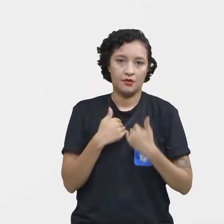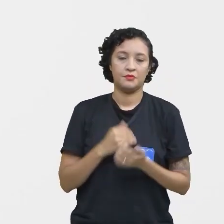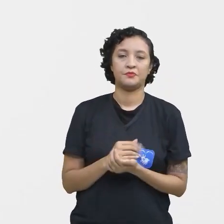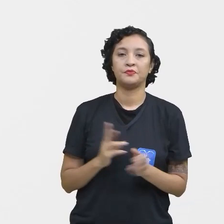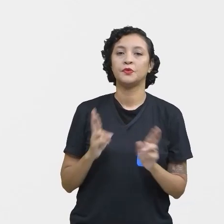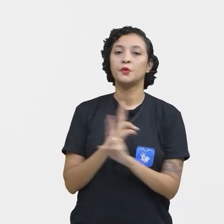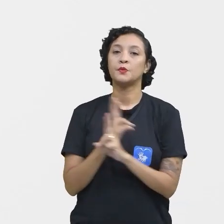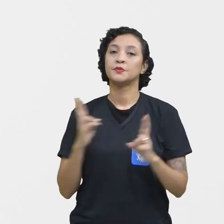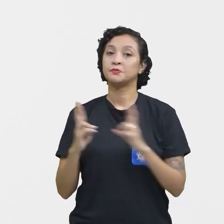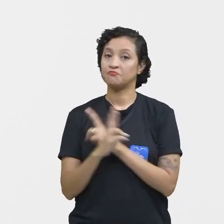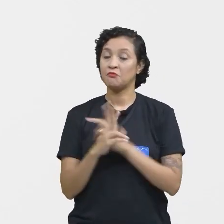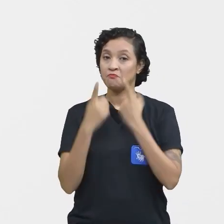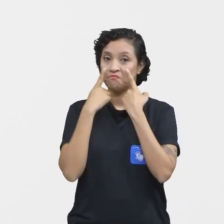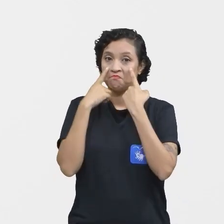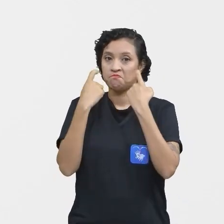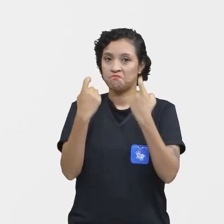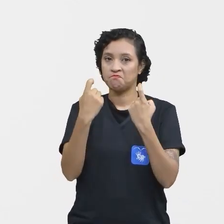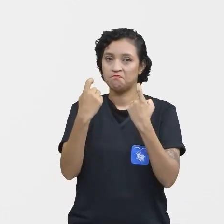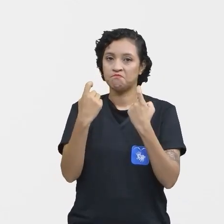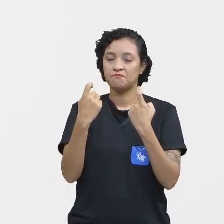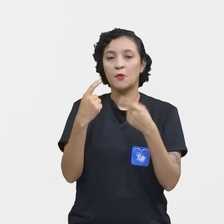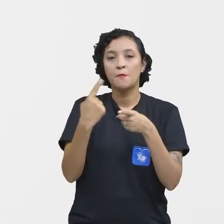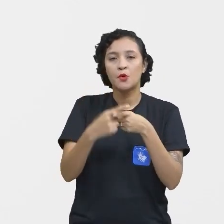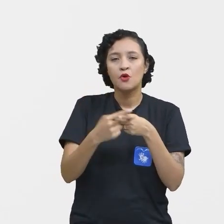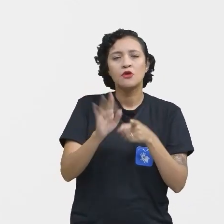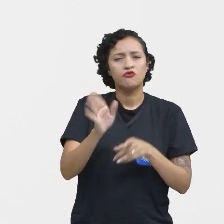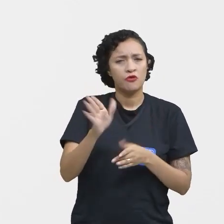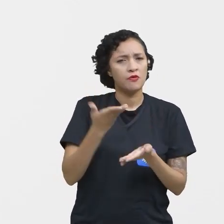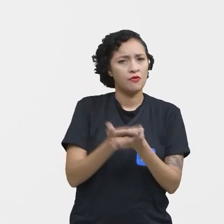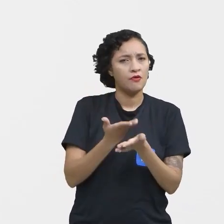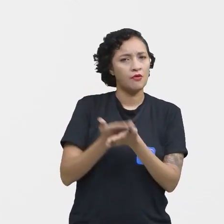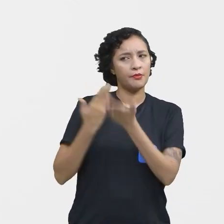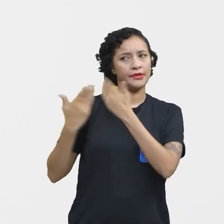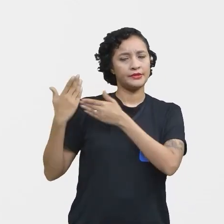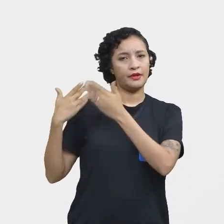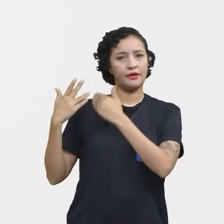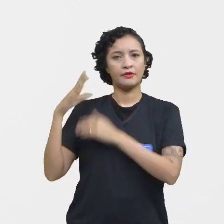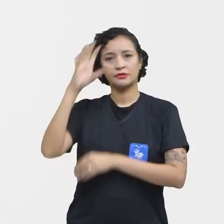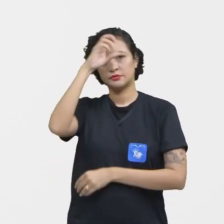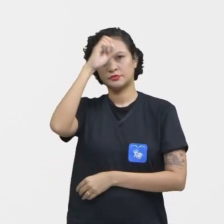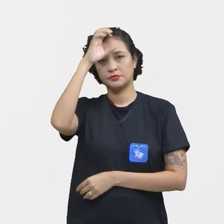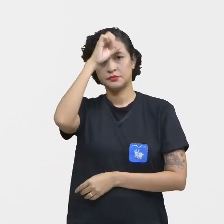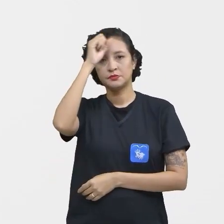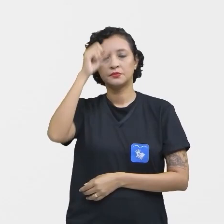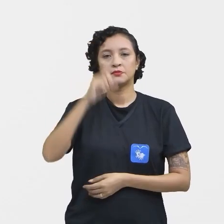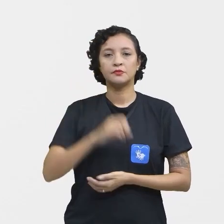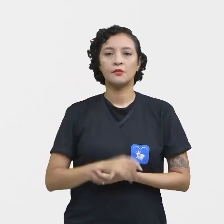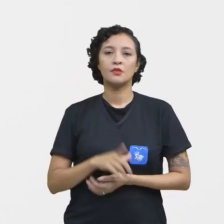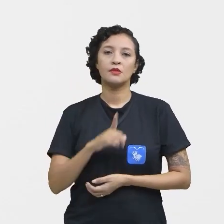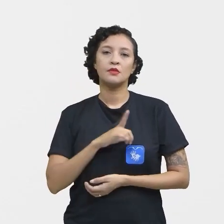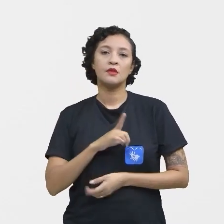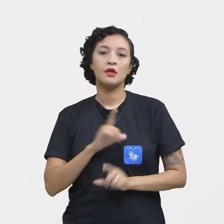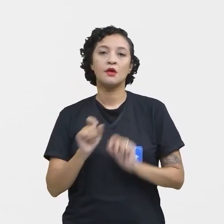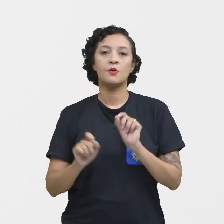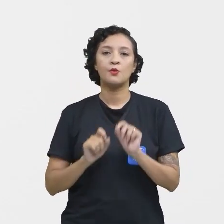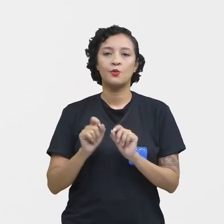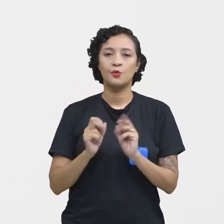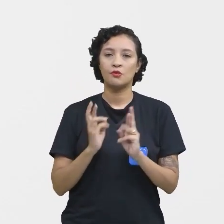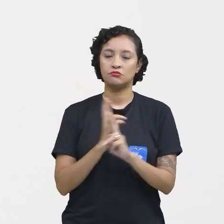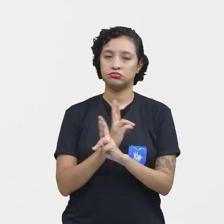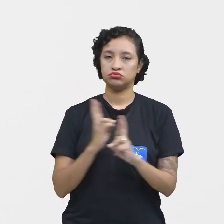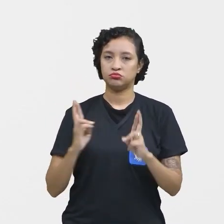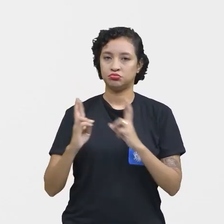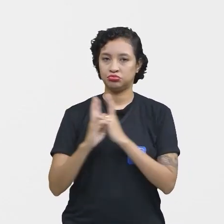muito interessante e, como nós vimos em outras aulas, existem várias relações, né? Não é